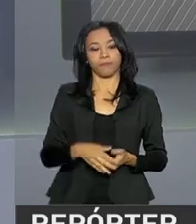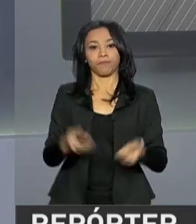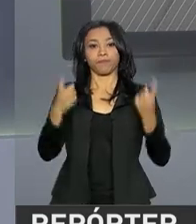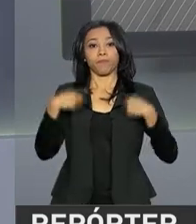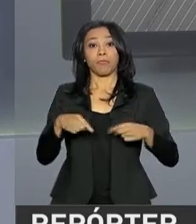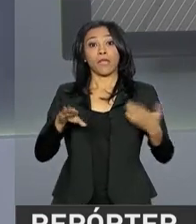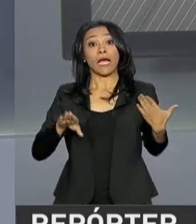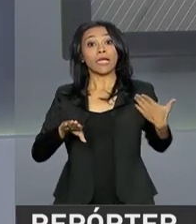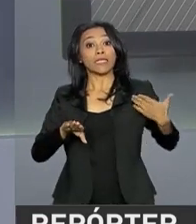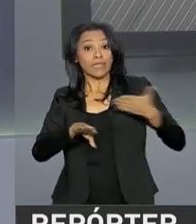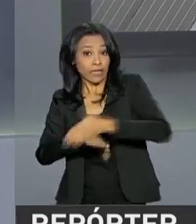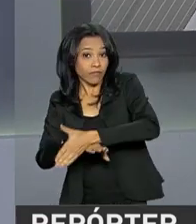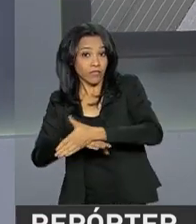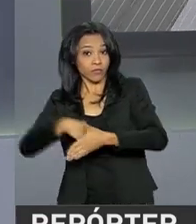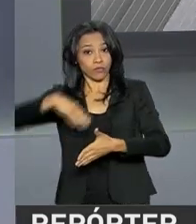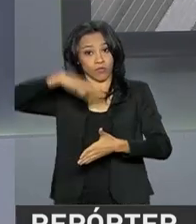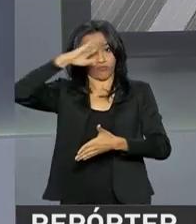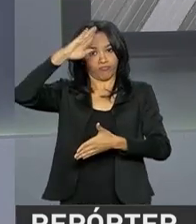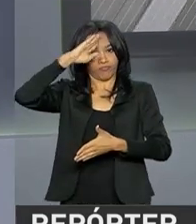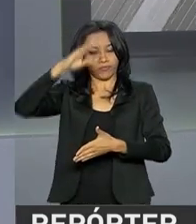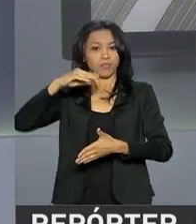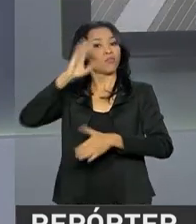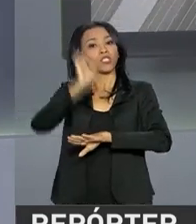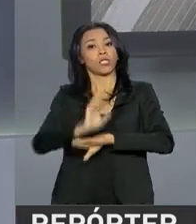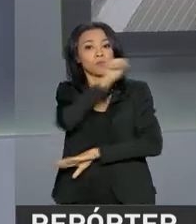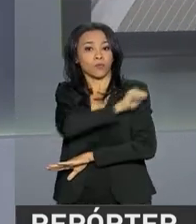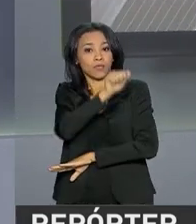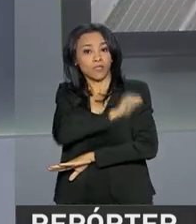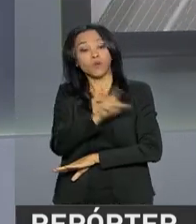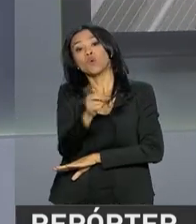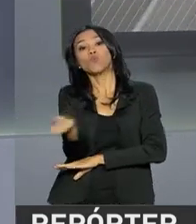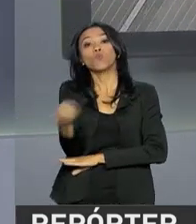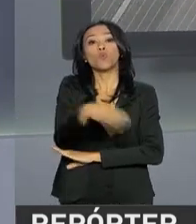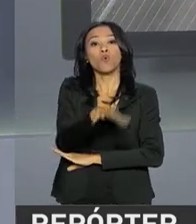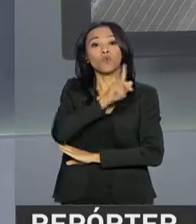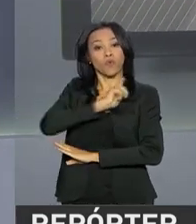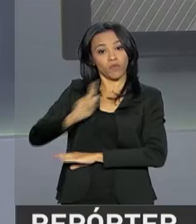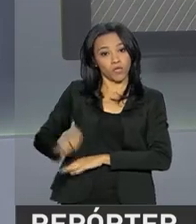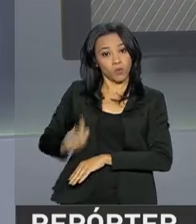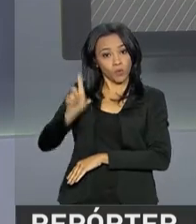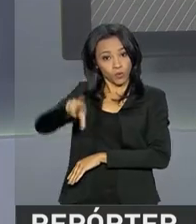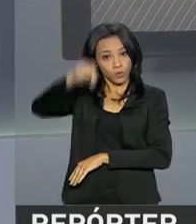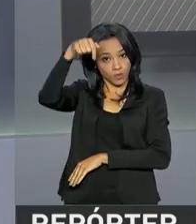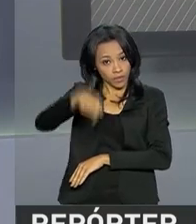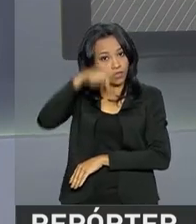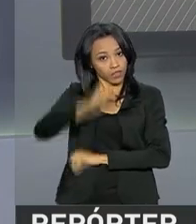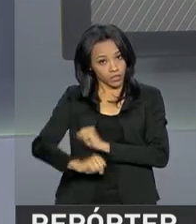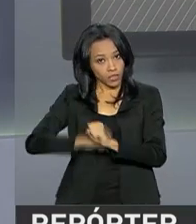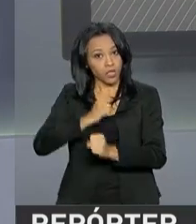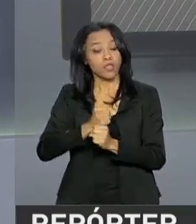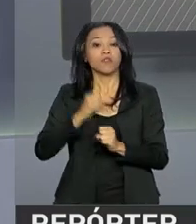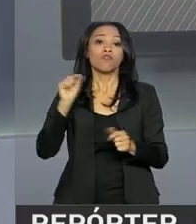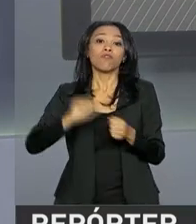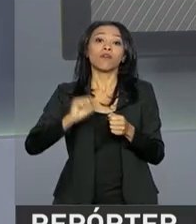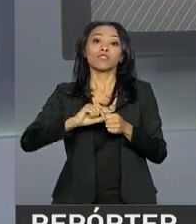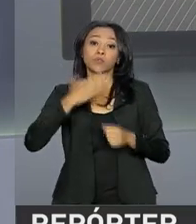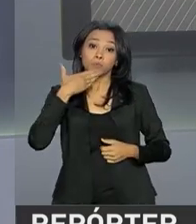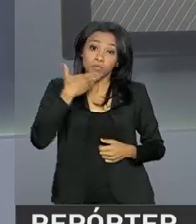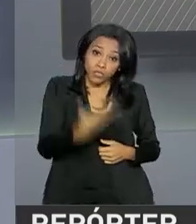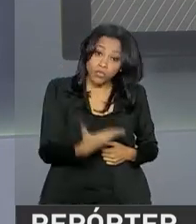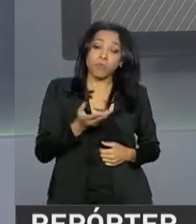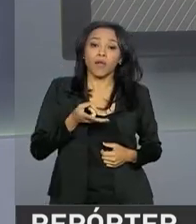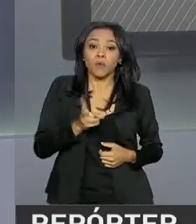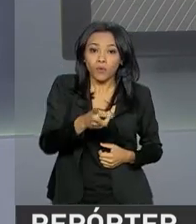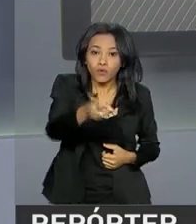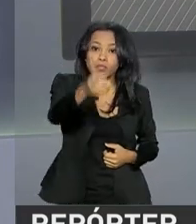intervenção no rio de janeiro ser prorrogada é preciso que o novo governador a ser eleito este ano faça o pedido de renovação do prazo